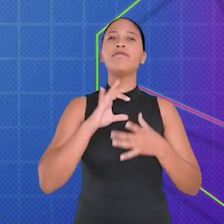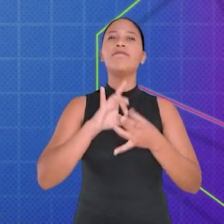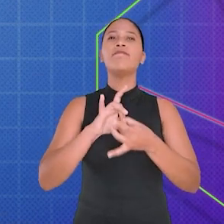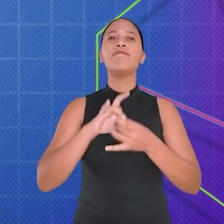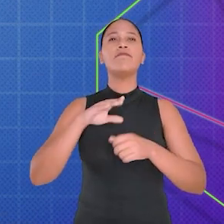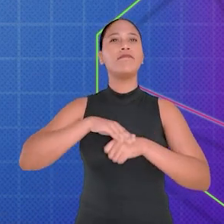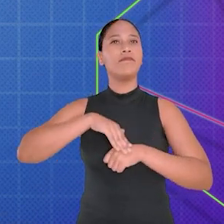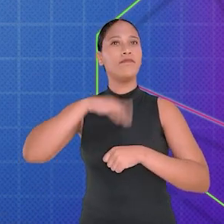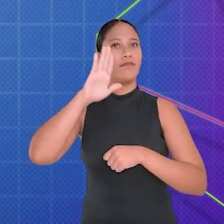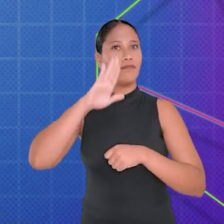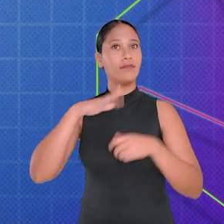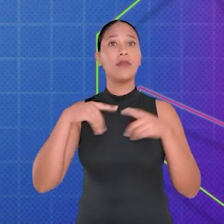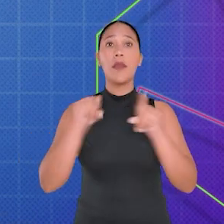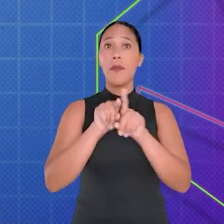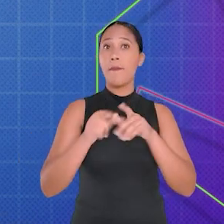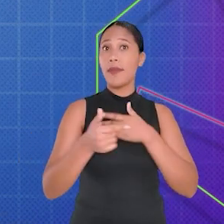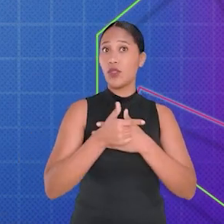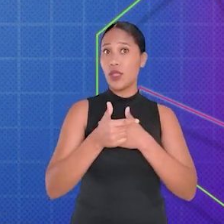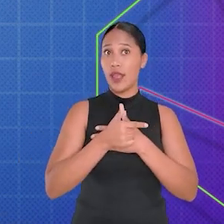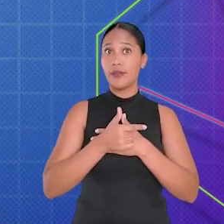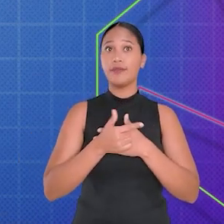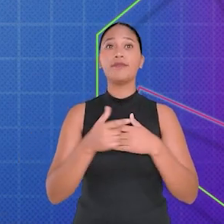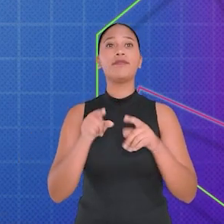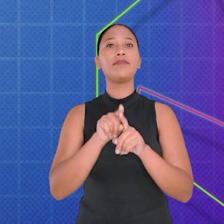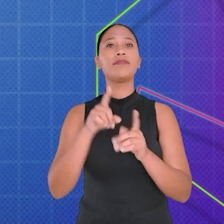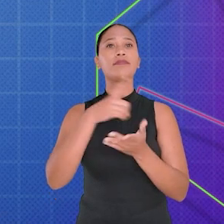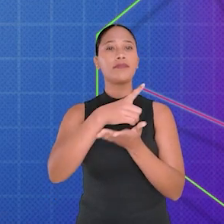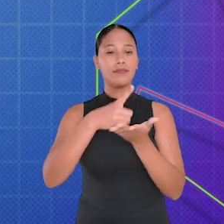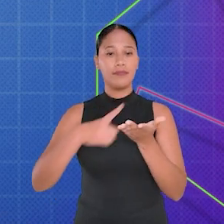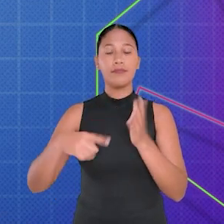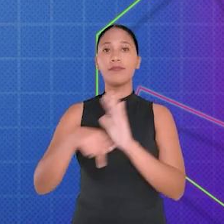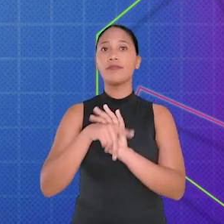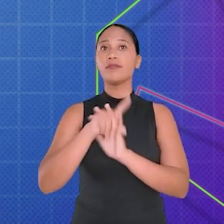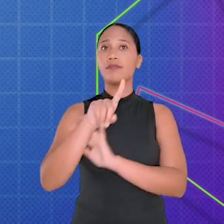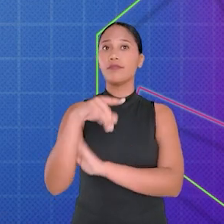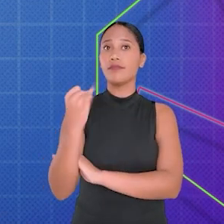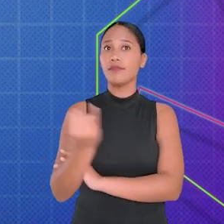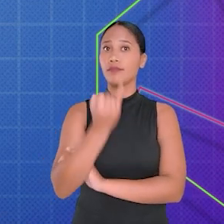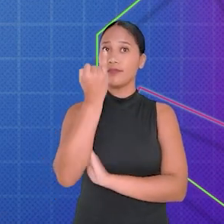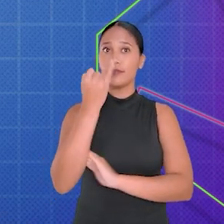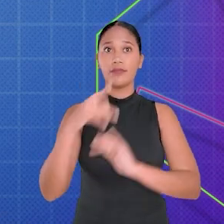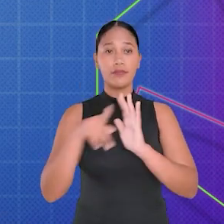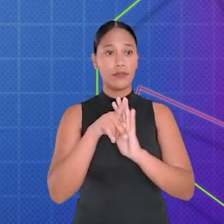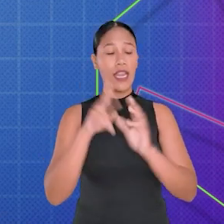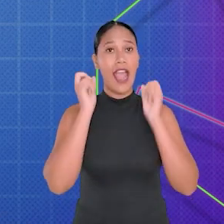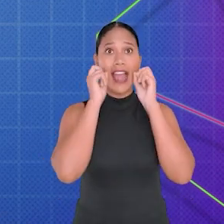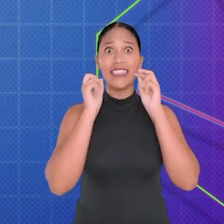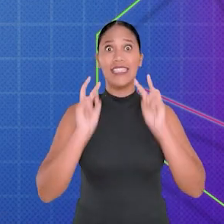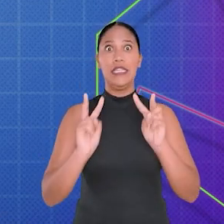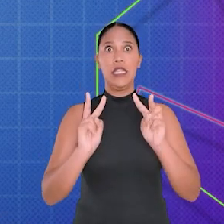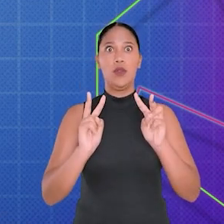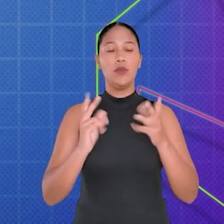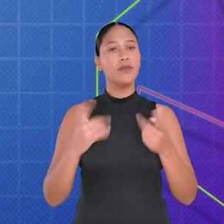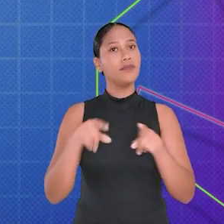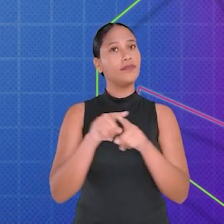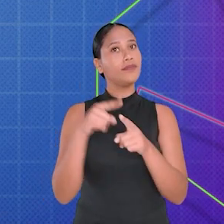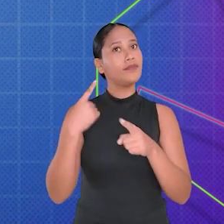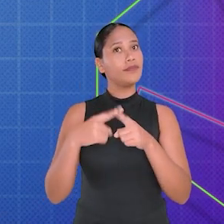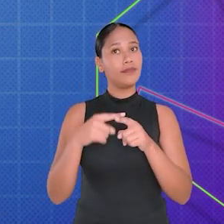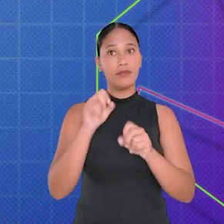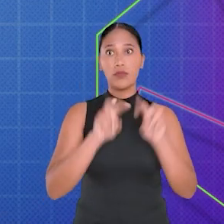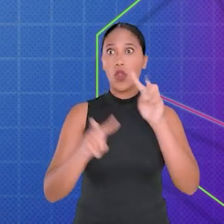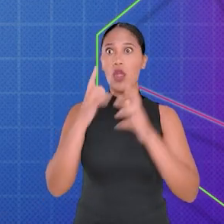jogador se sinta mais conectado com o jogo e com o personagem. O design gráfico em jogos é fundamental para atrair e manter a atenção do